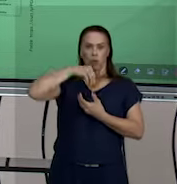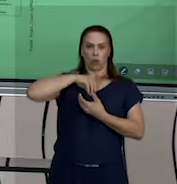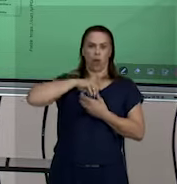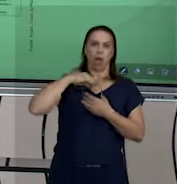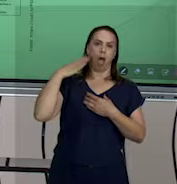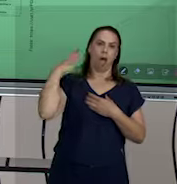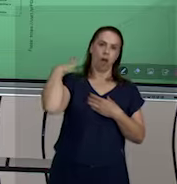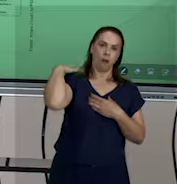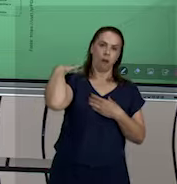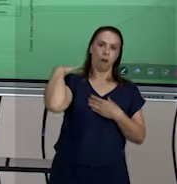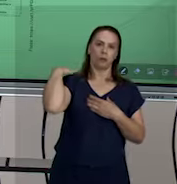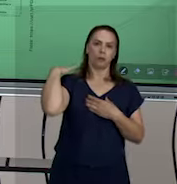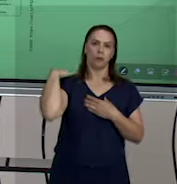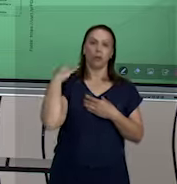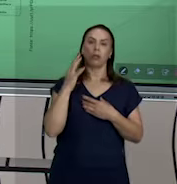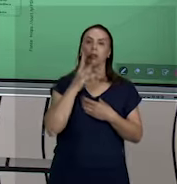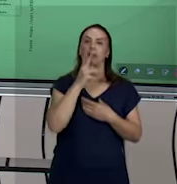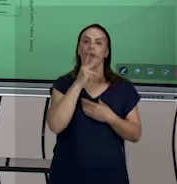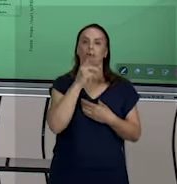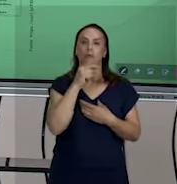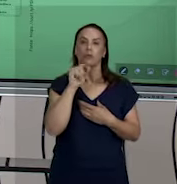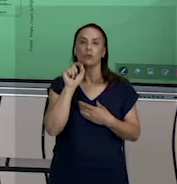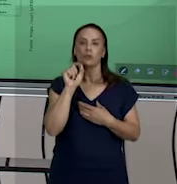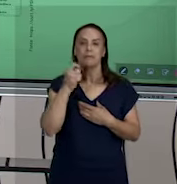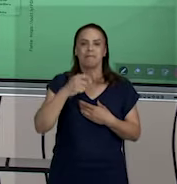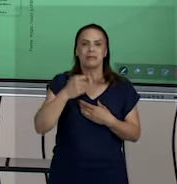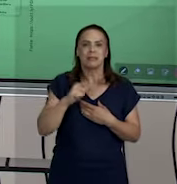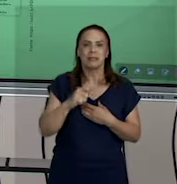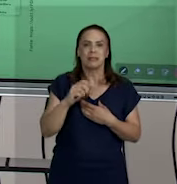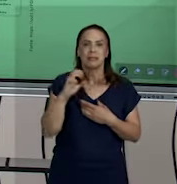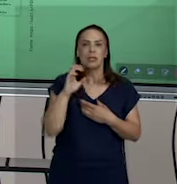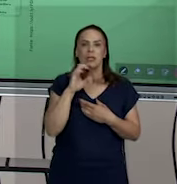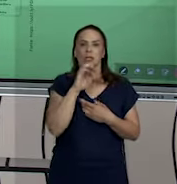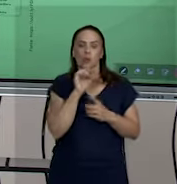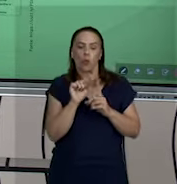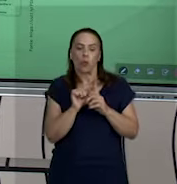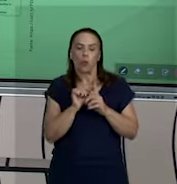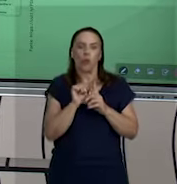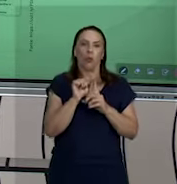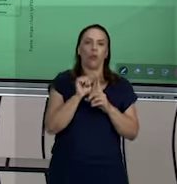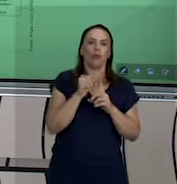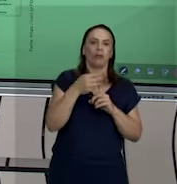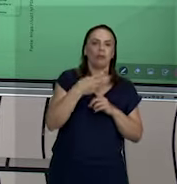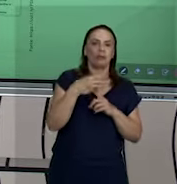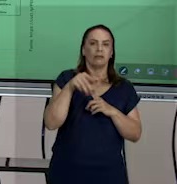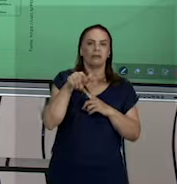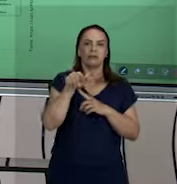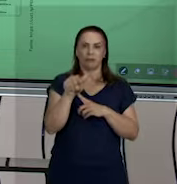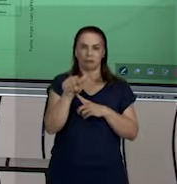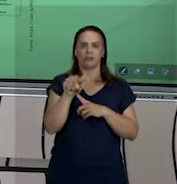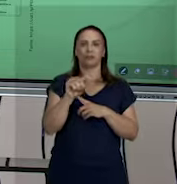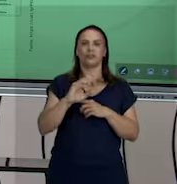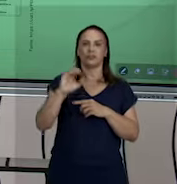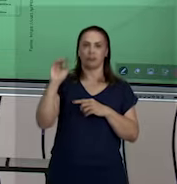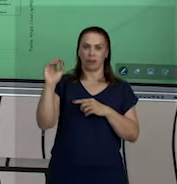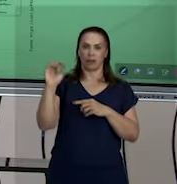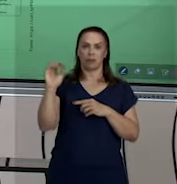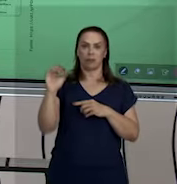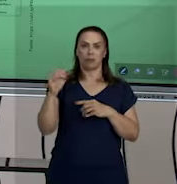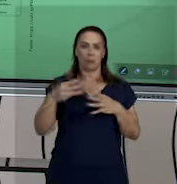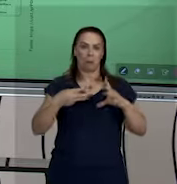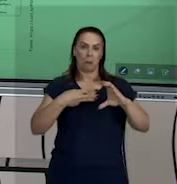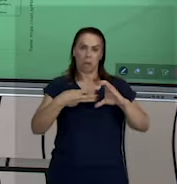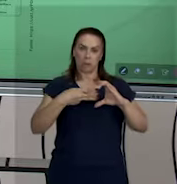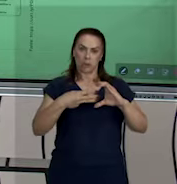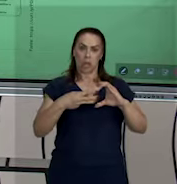ele seja aquecido, chegue na temperatura de 37 graus para que as nossas células trabalhem normalmente.